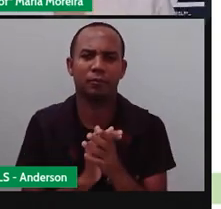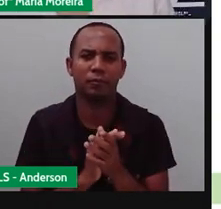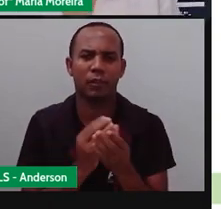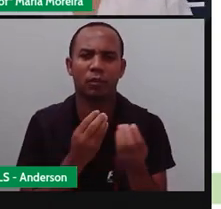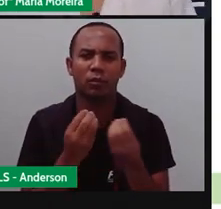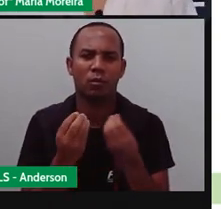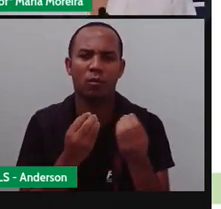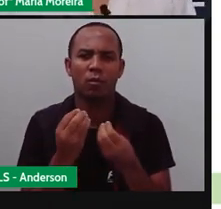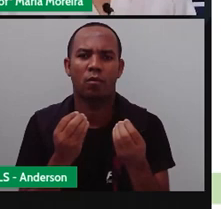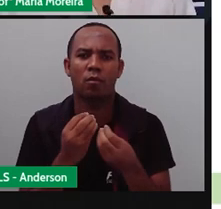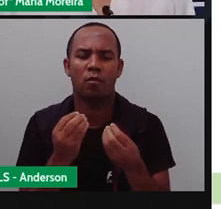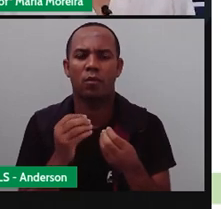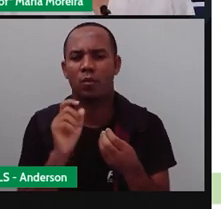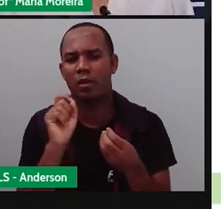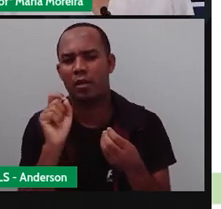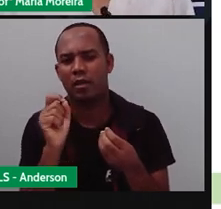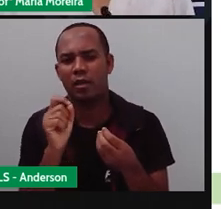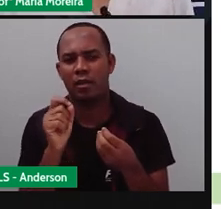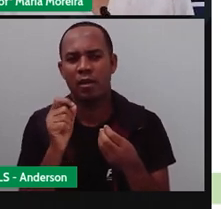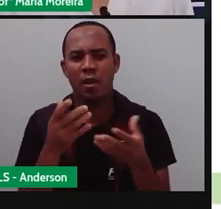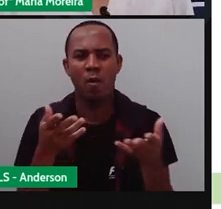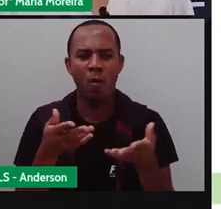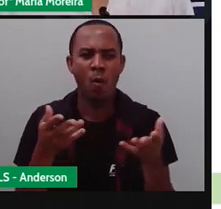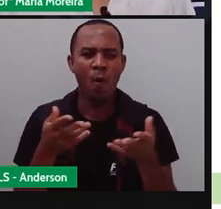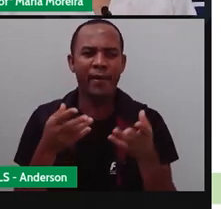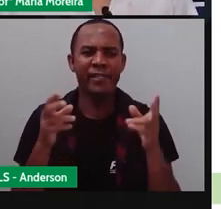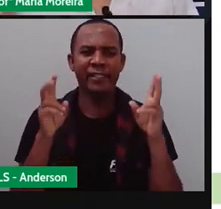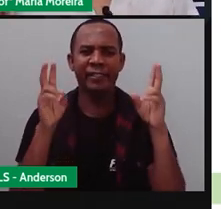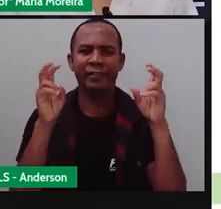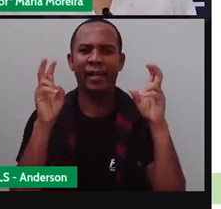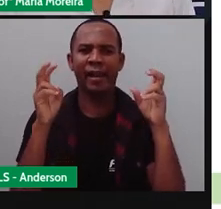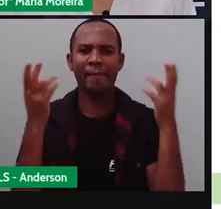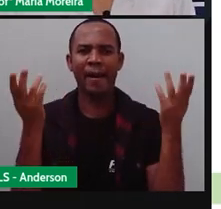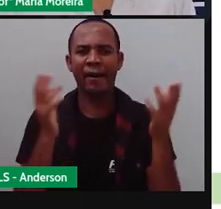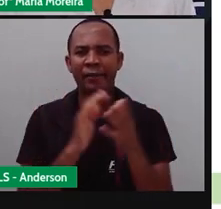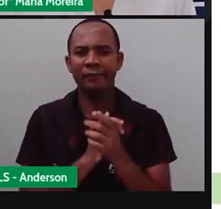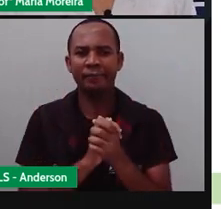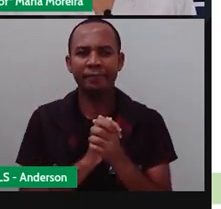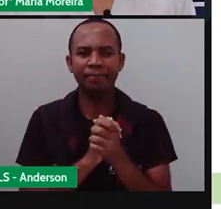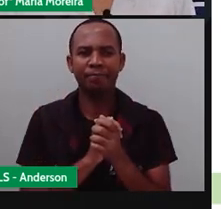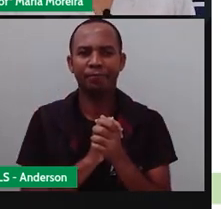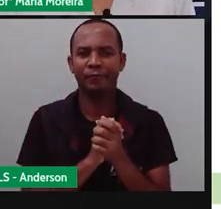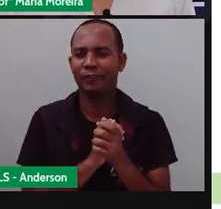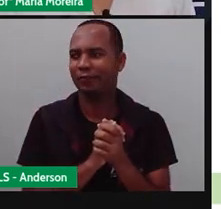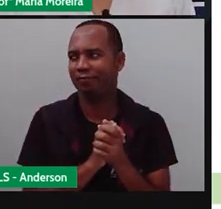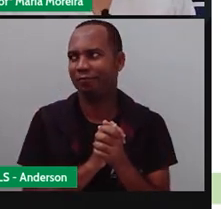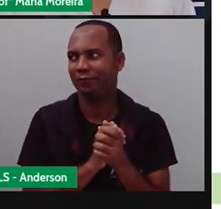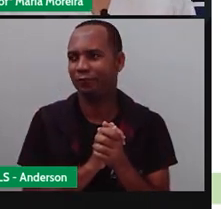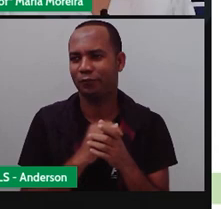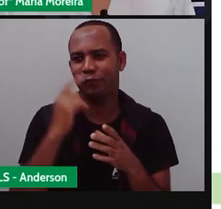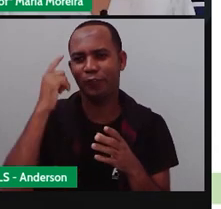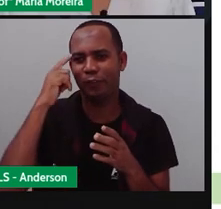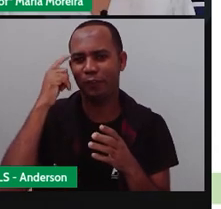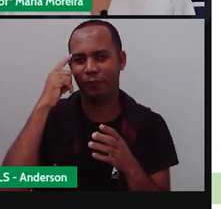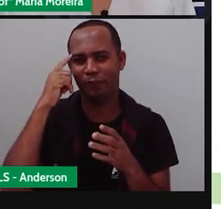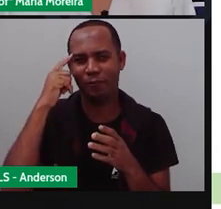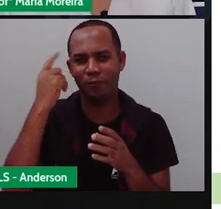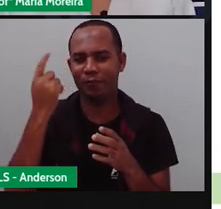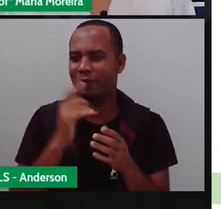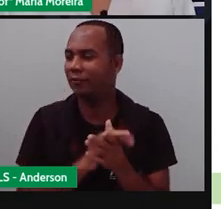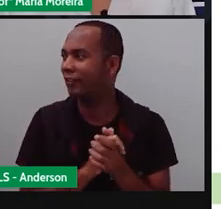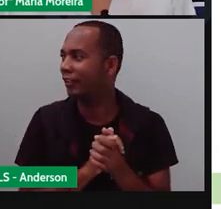promoção O que será que vamos falar hoje van a van Vanderson ó meu Deus é muito leivania